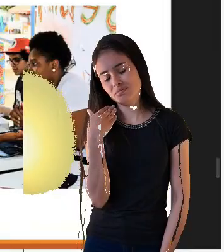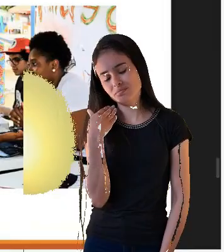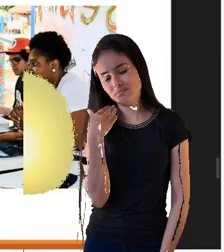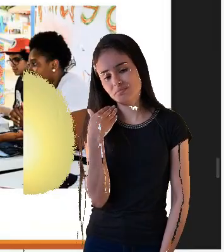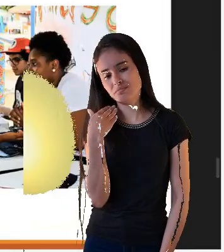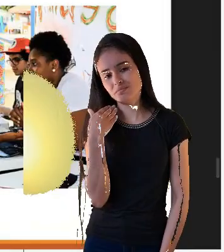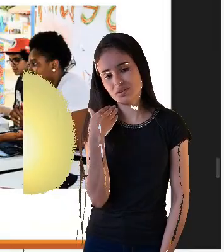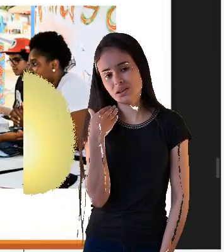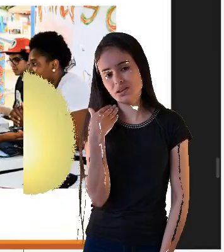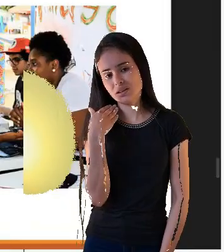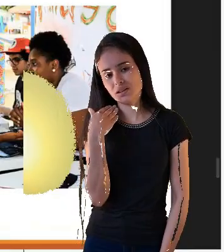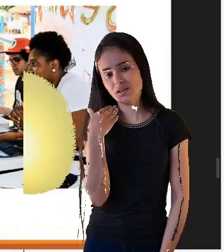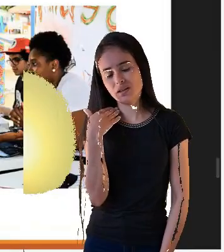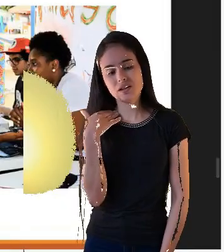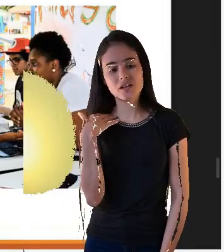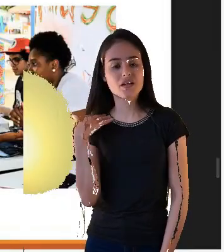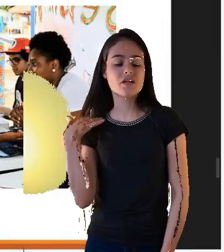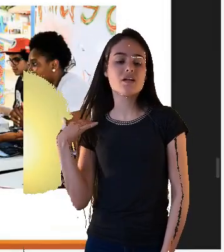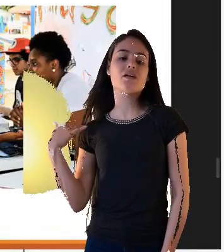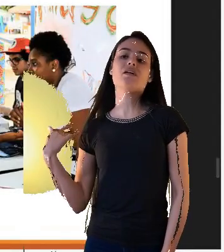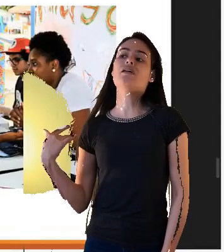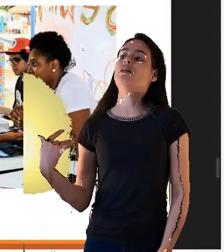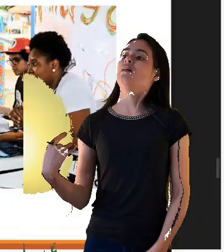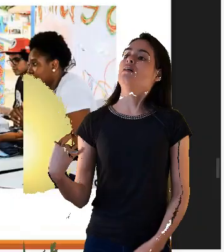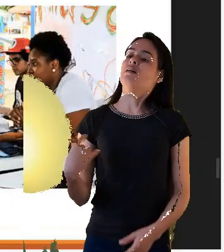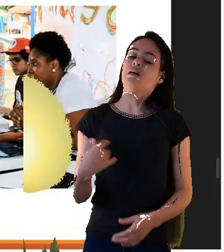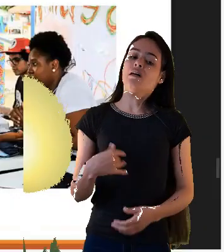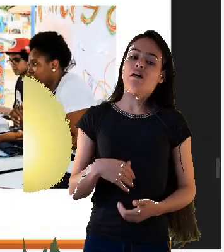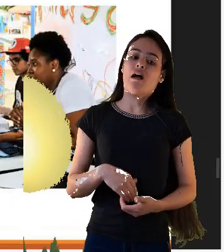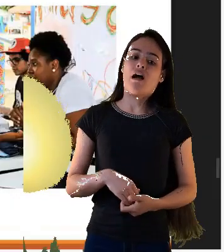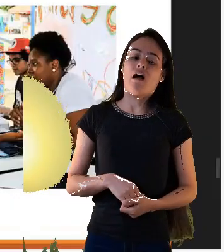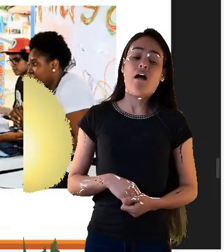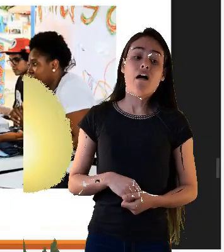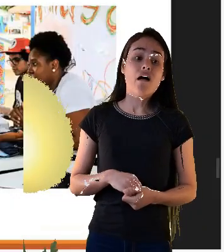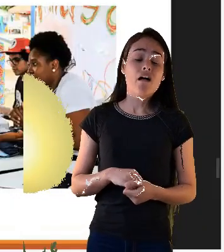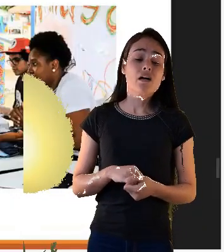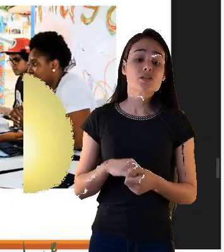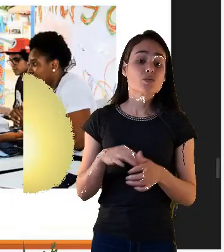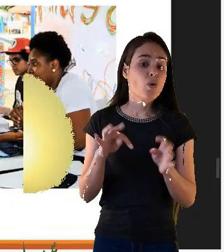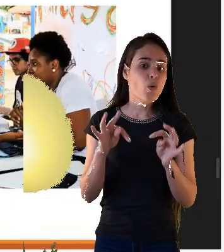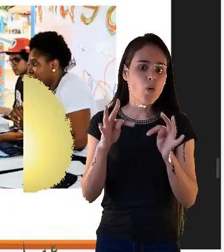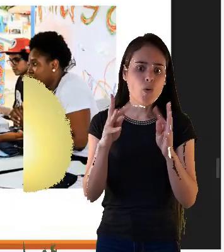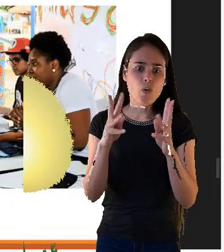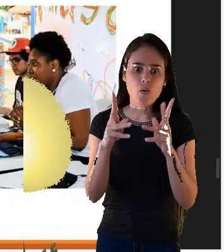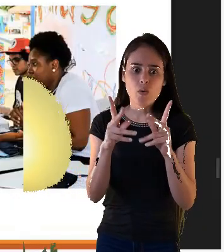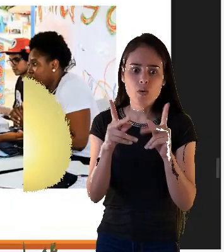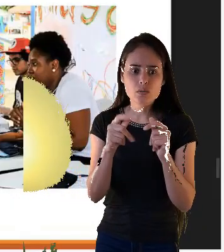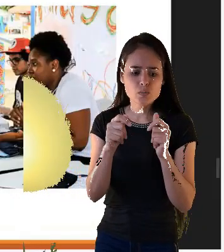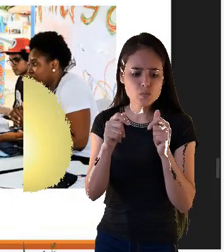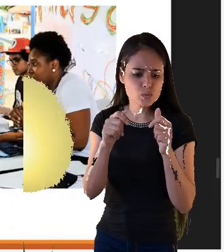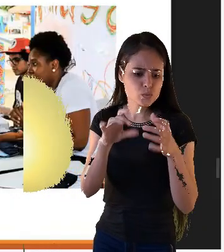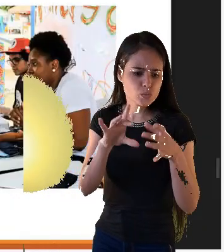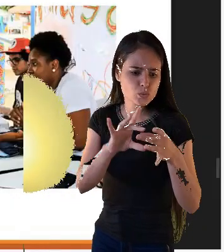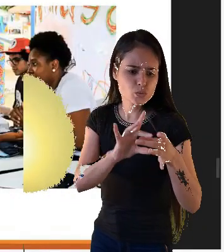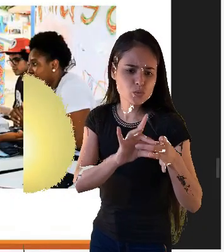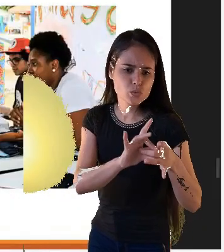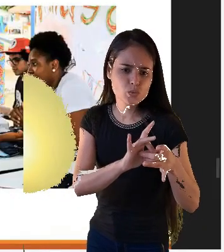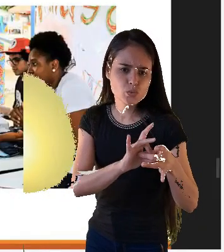Assim como bebês que morriam recém-nascidos, grande parte eram bebês negros.